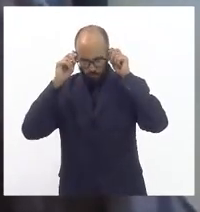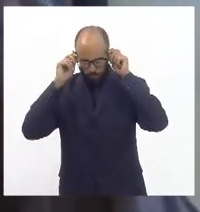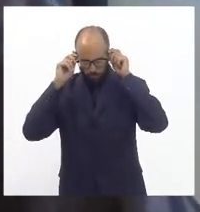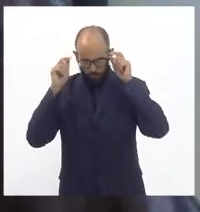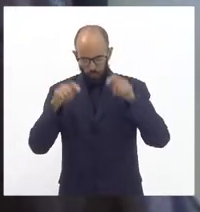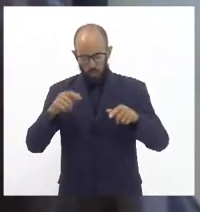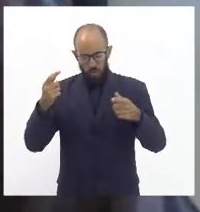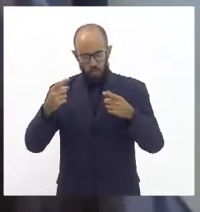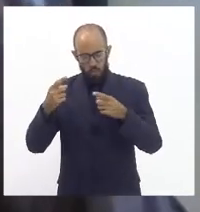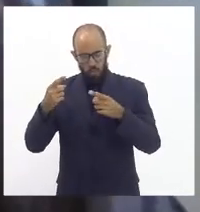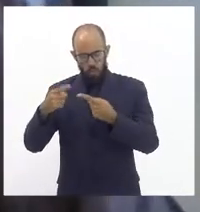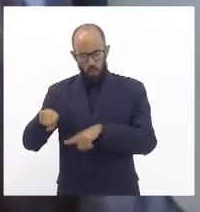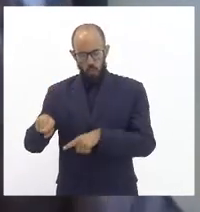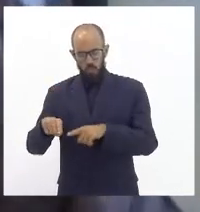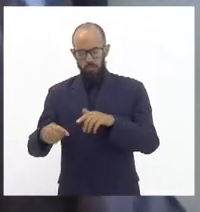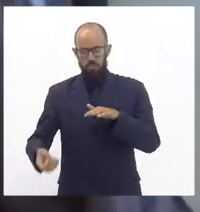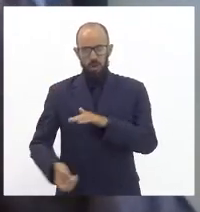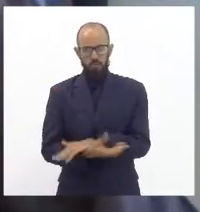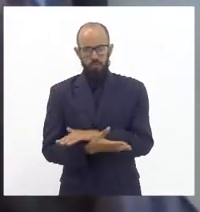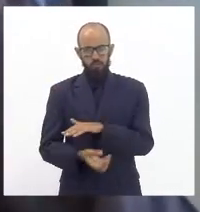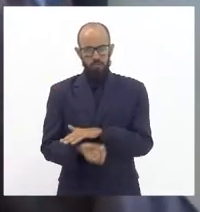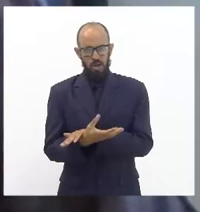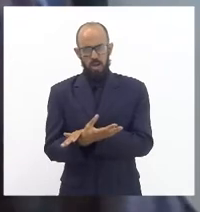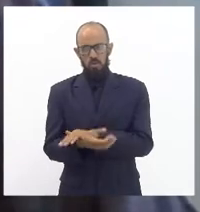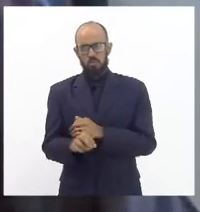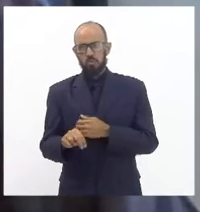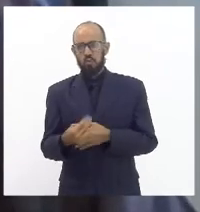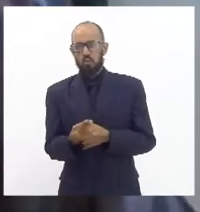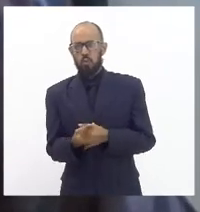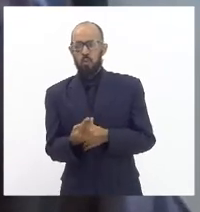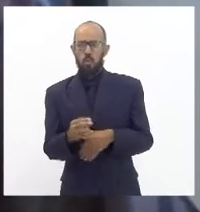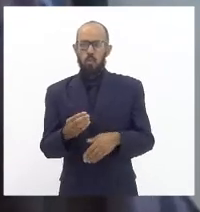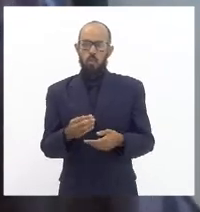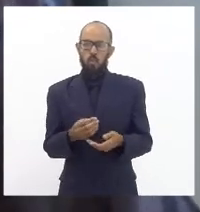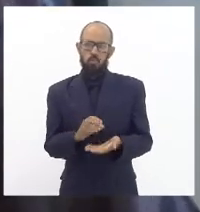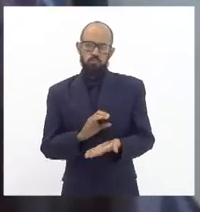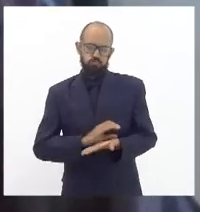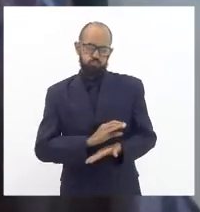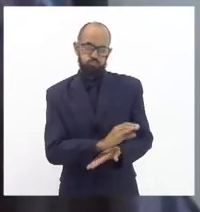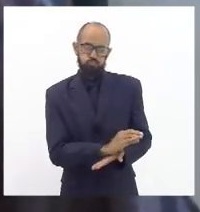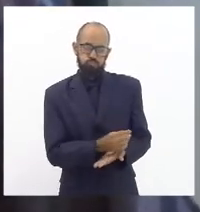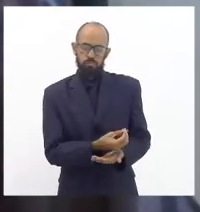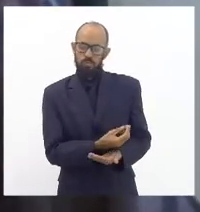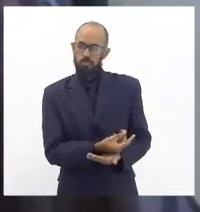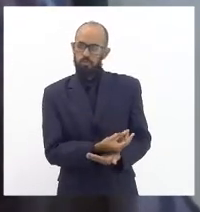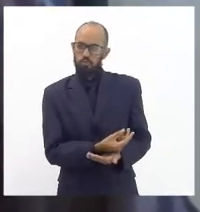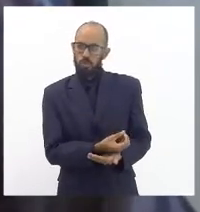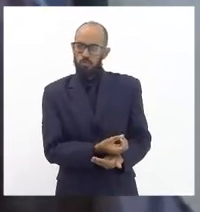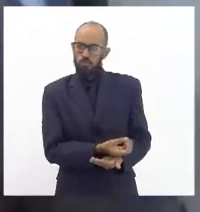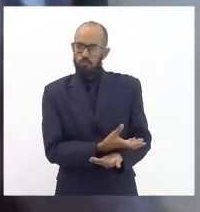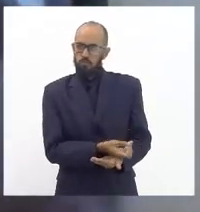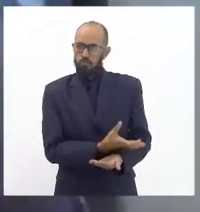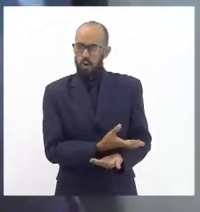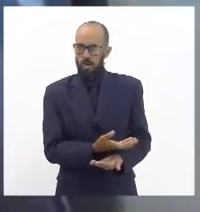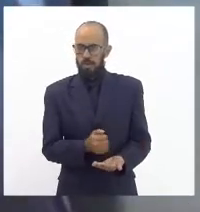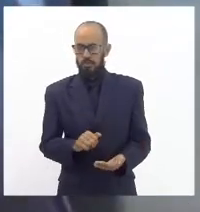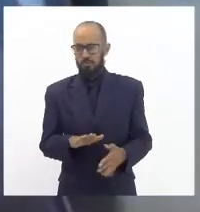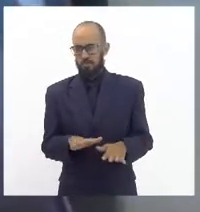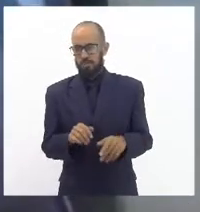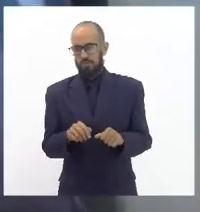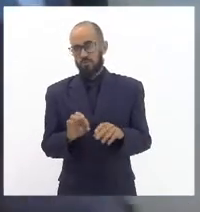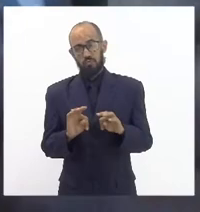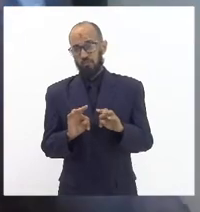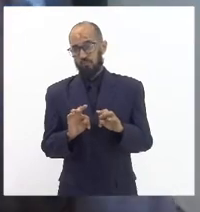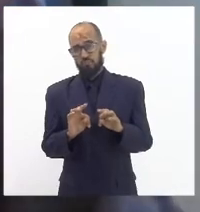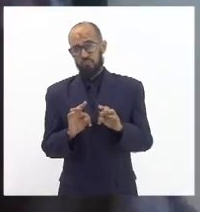do combate a uma fraude eventual ao de viagem Android tudo vai ser visto com lupa Como é o Sistema